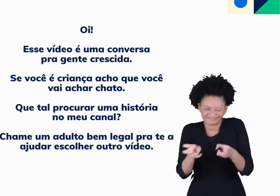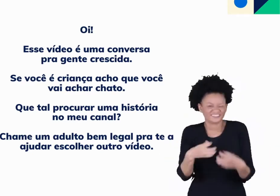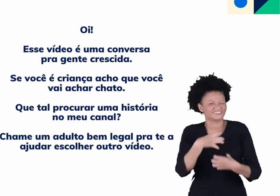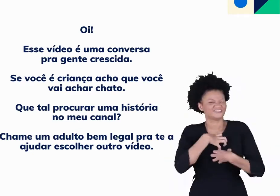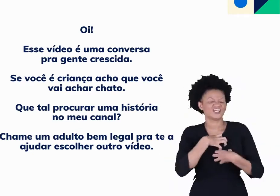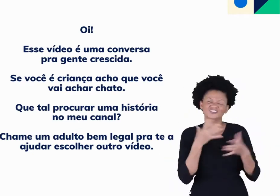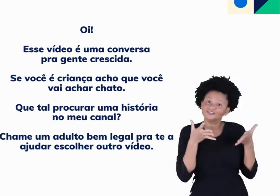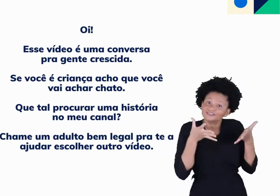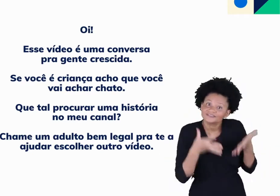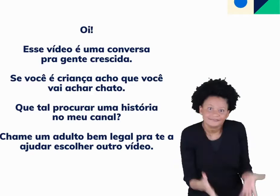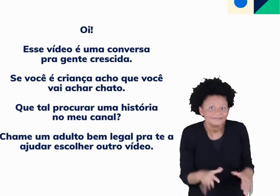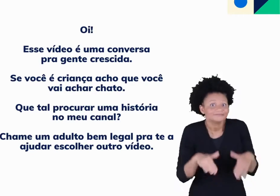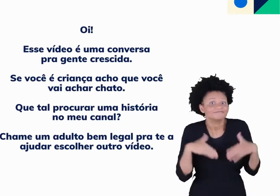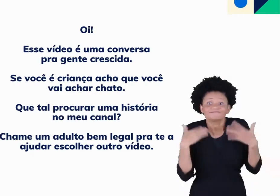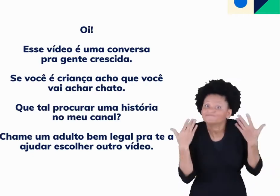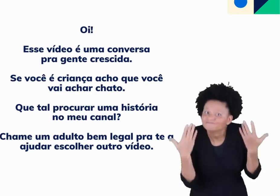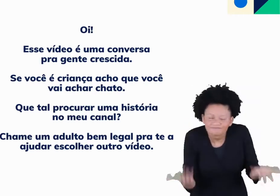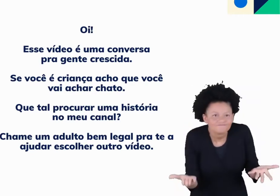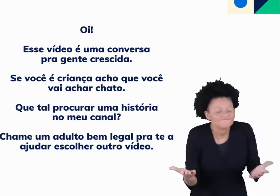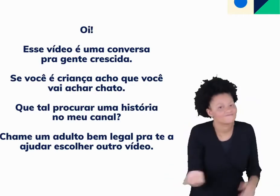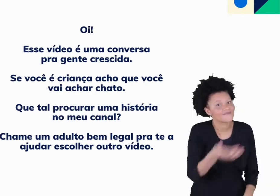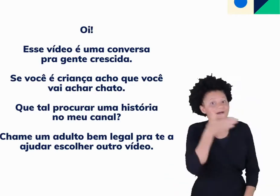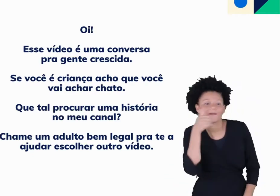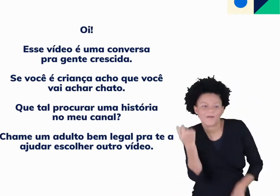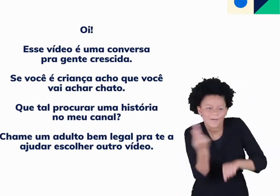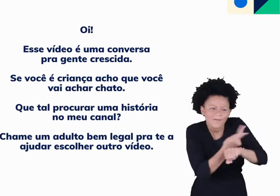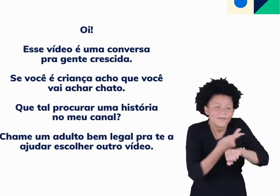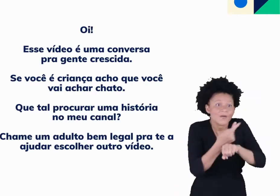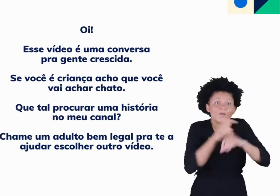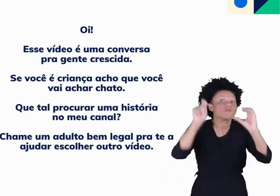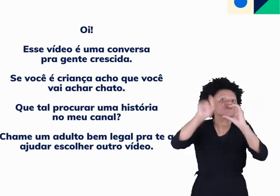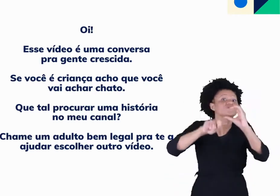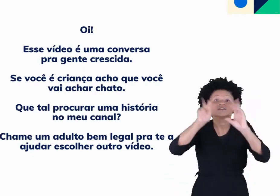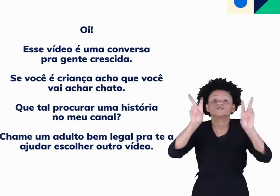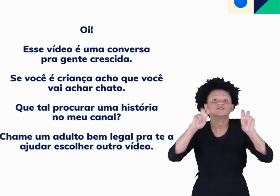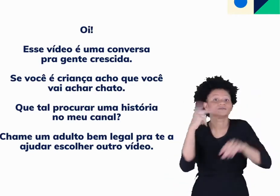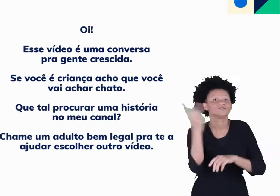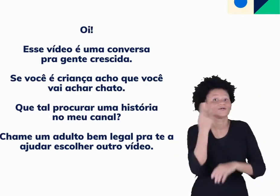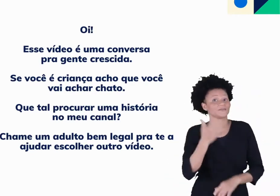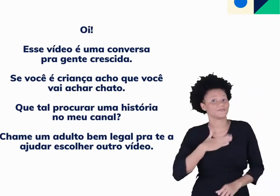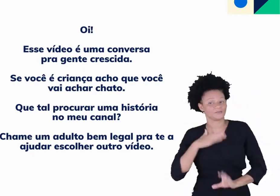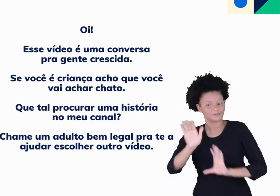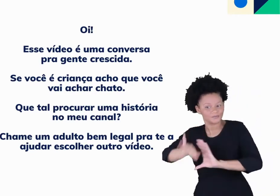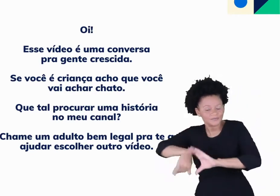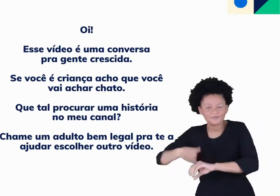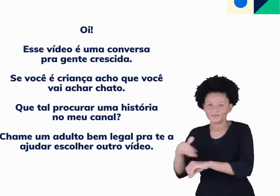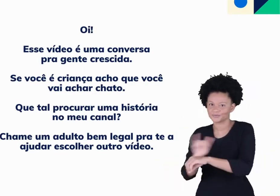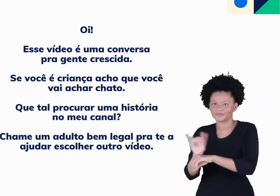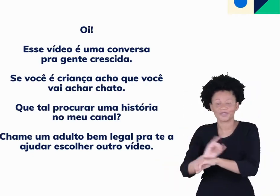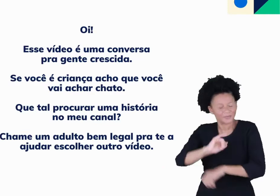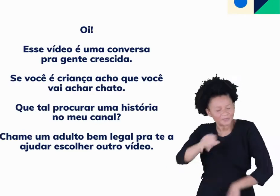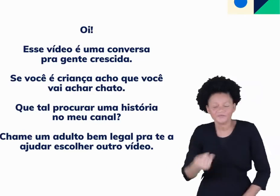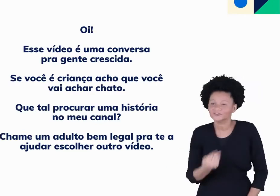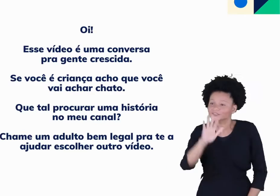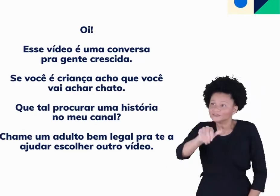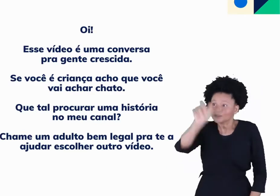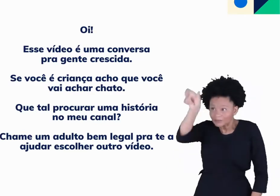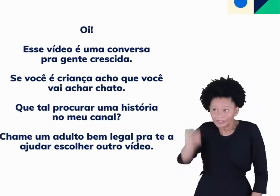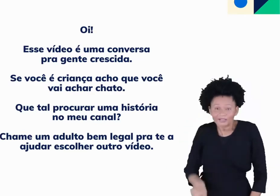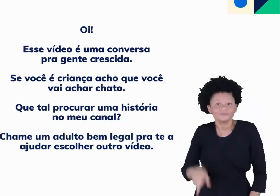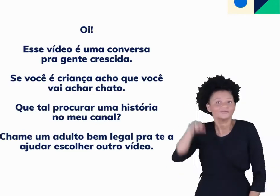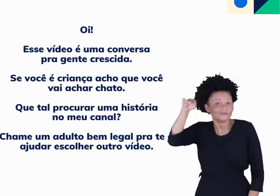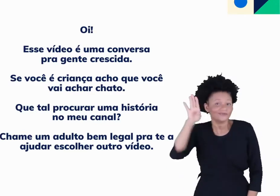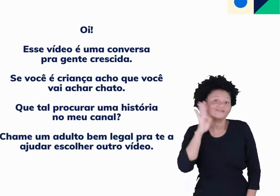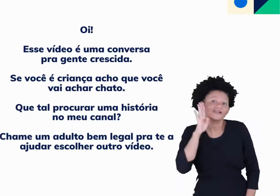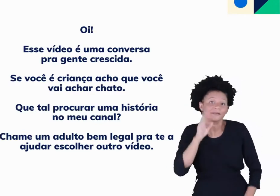meio chato. Então, que tal você procurar um vídeo de história no meu canal? Aproveite e chame um adulto bem